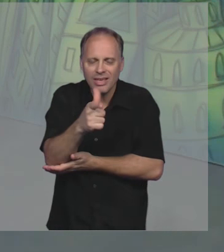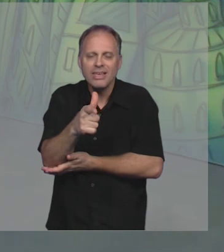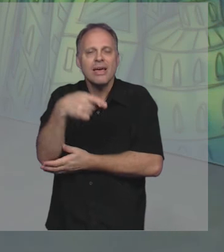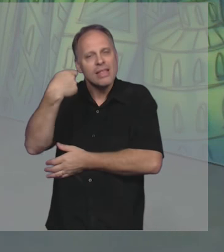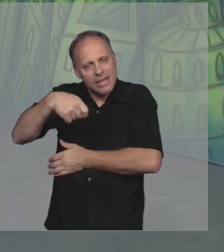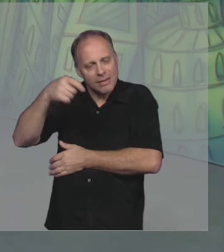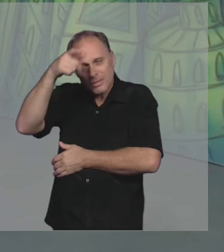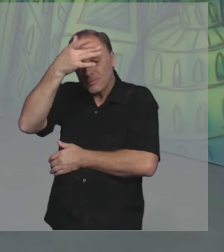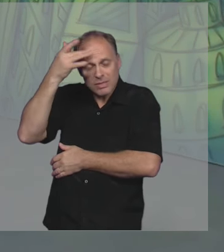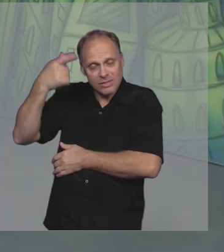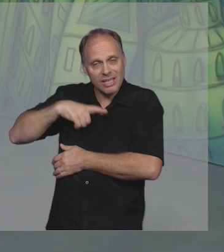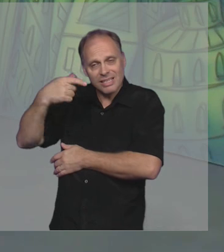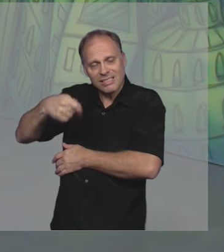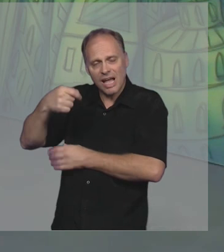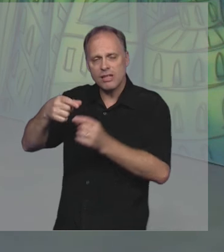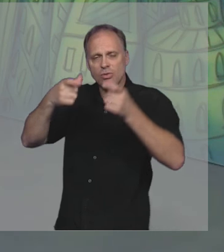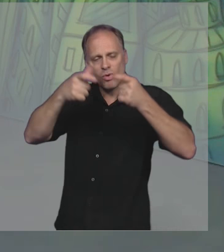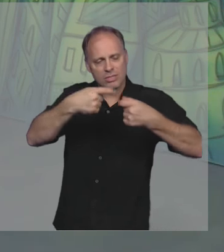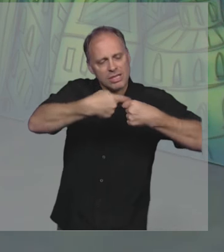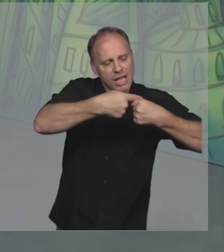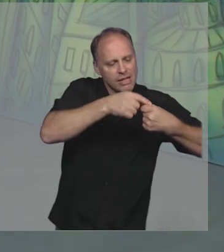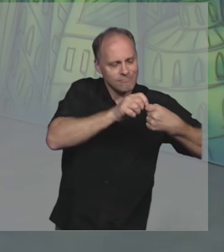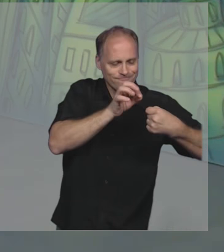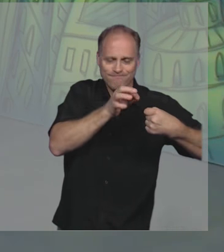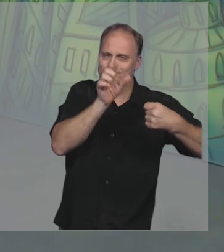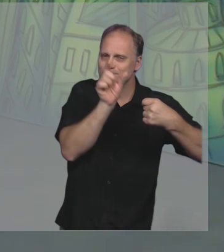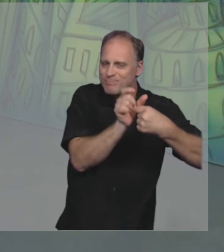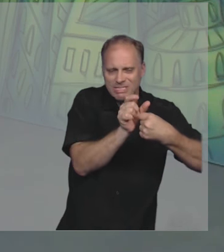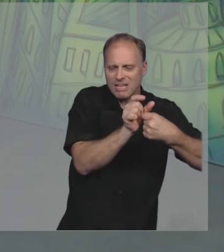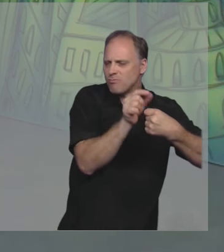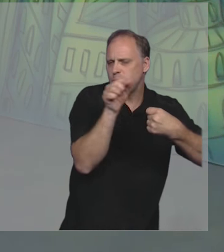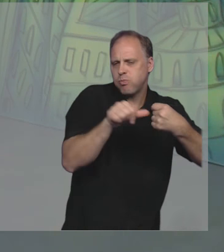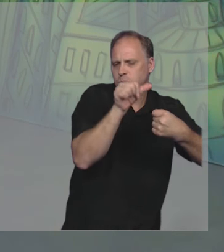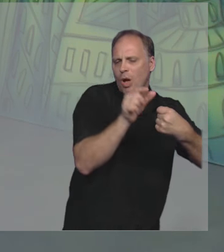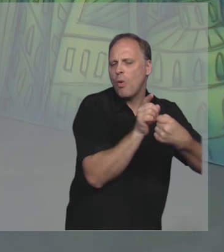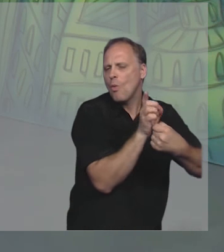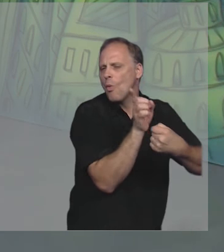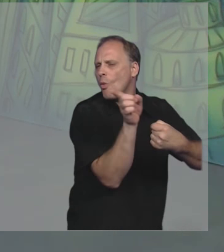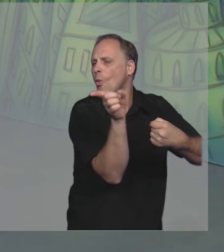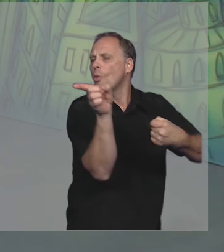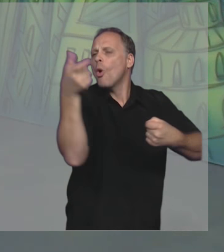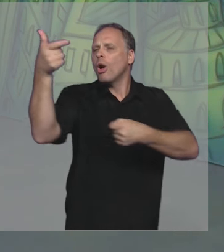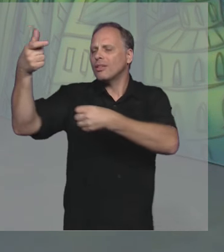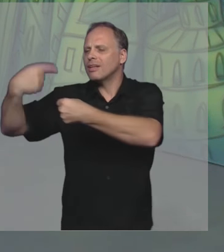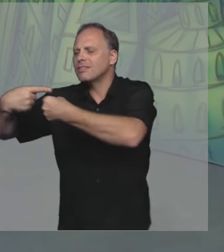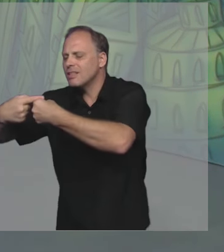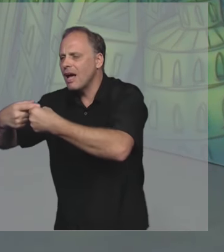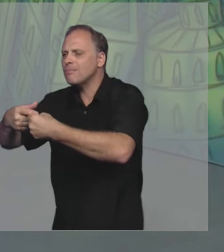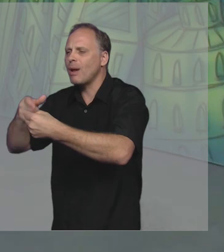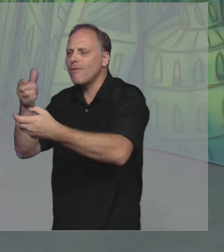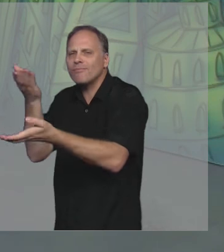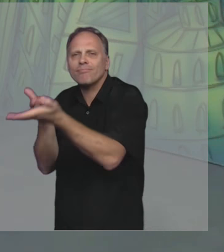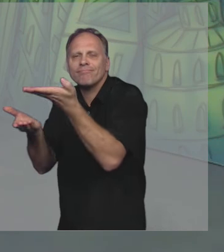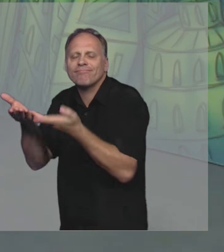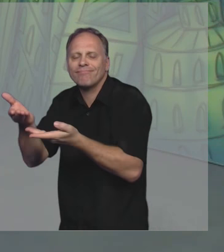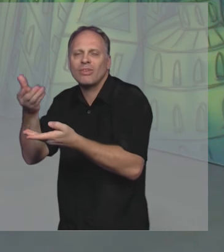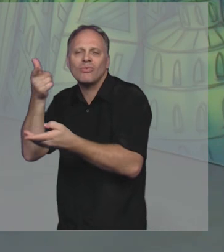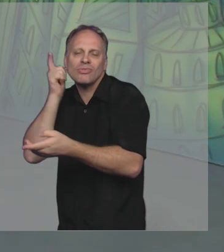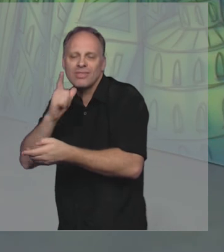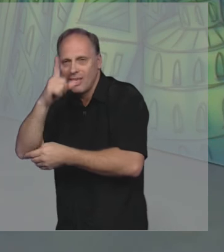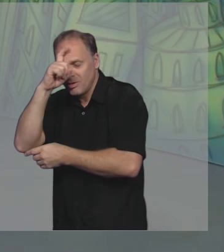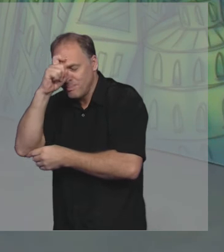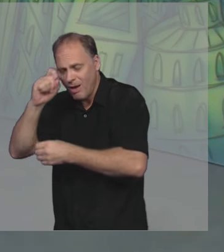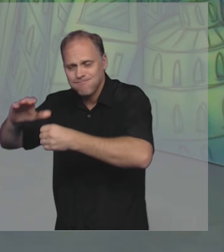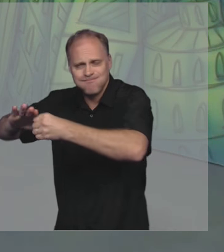têm a necessidade de se deslocar e com isso elas vão proporcionando uma saturação. Então, um